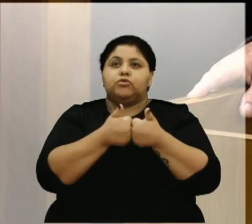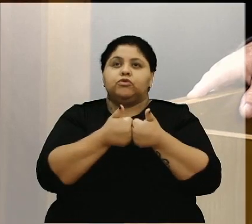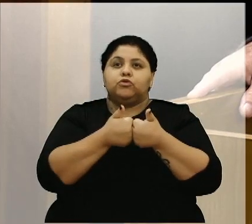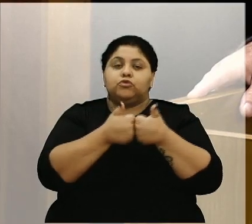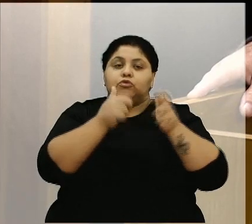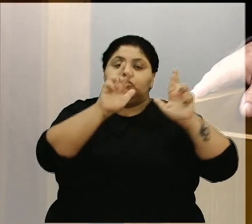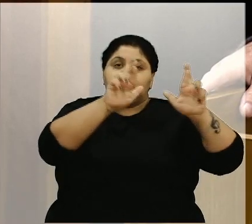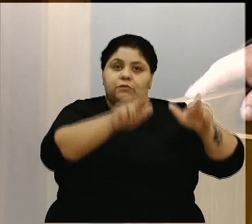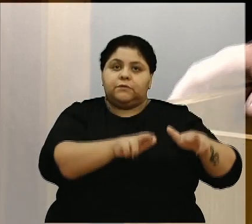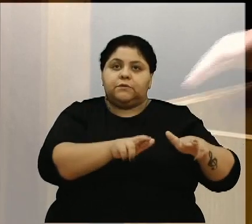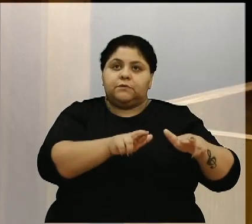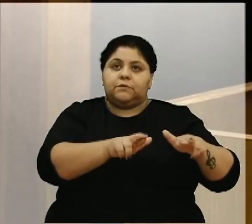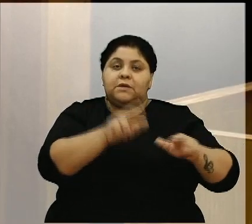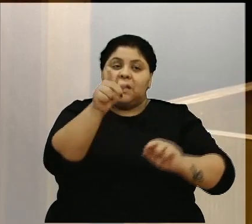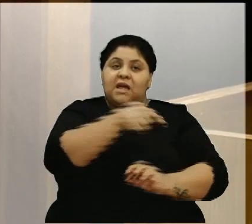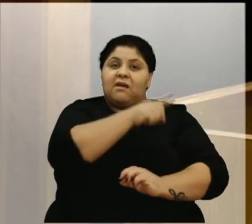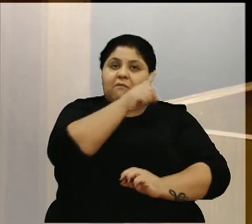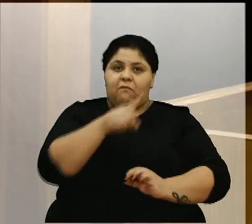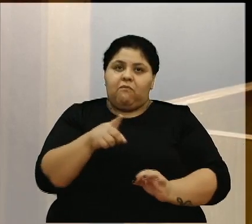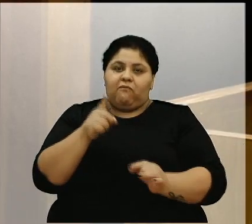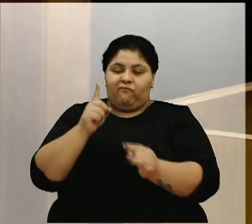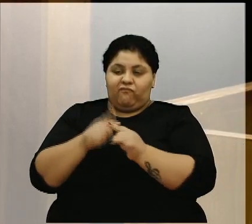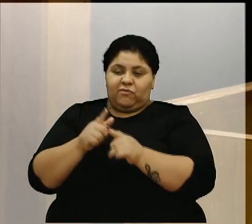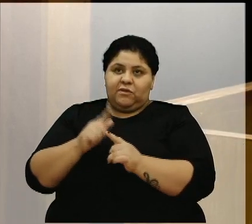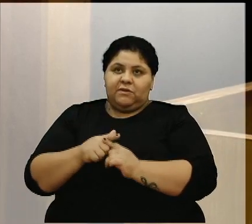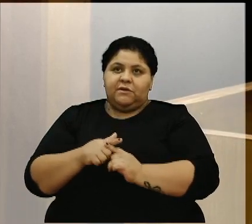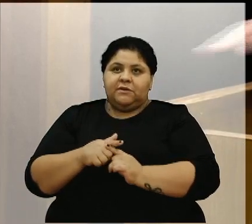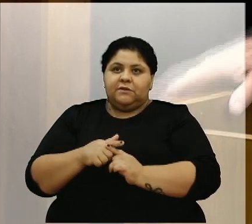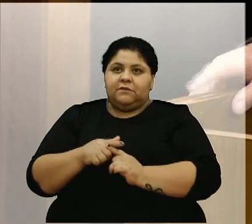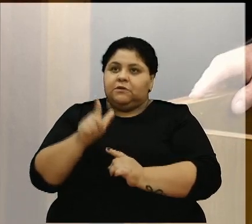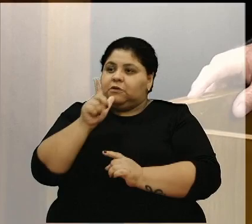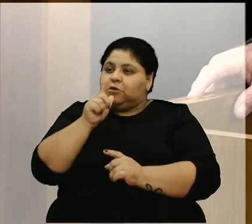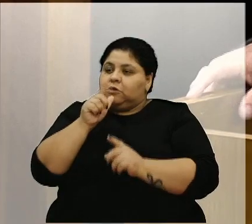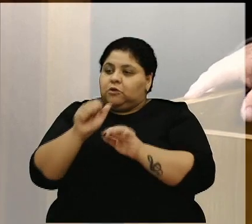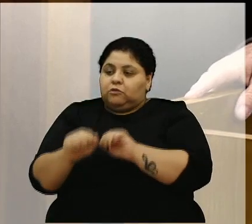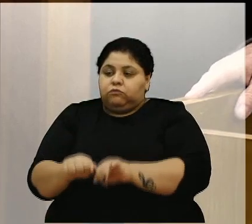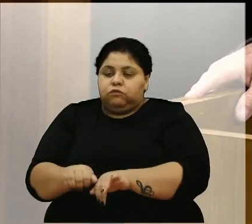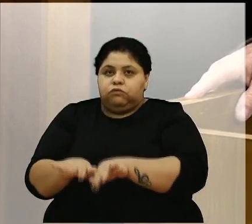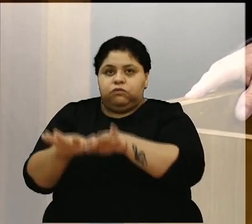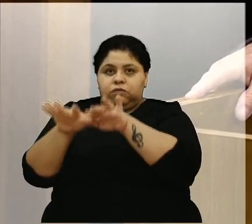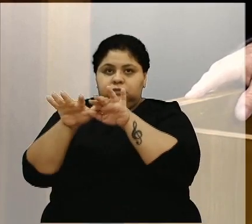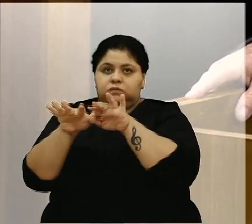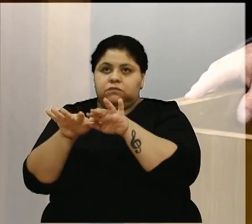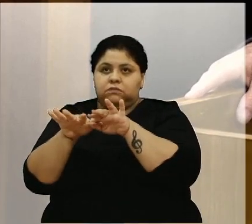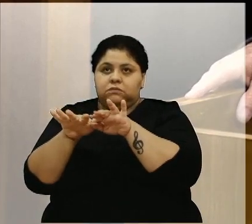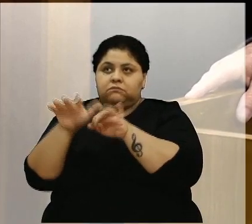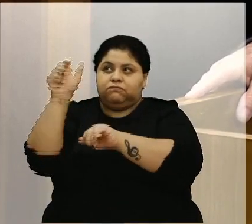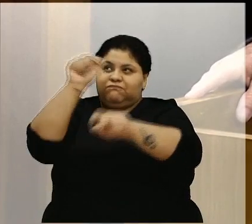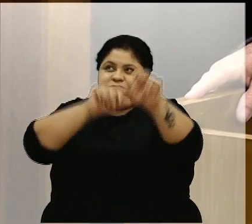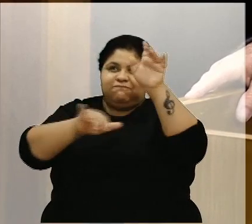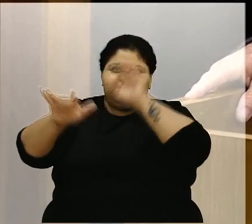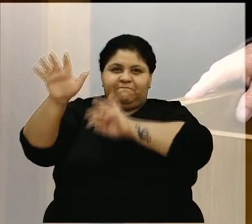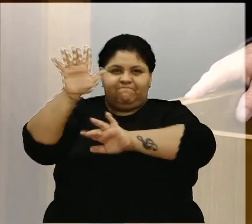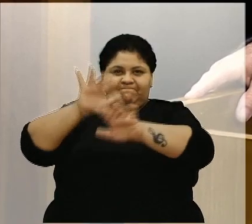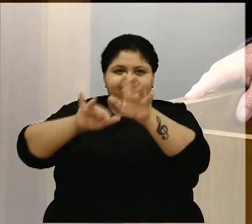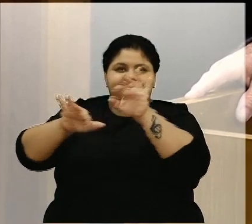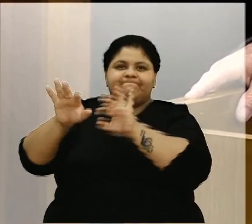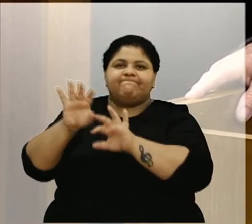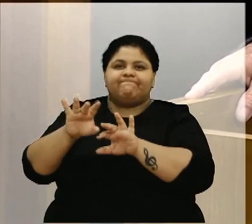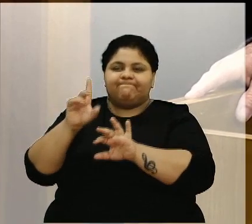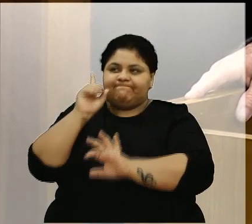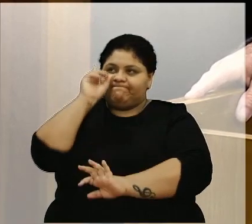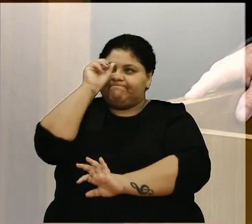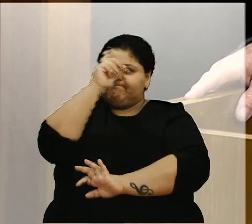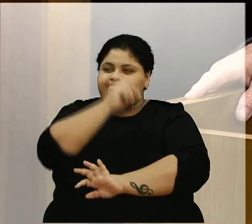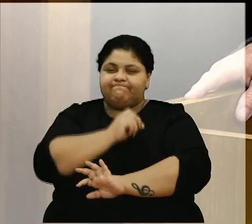regional e cancelei em função da enchente, em função do evento climático que